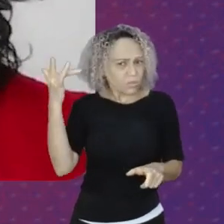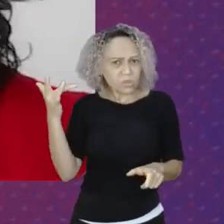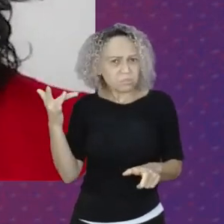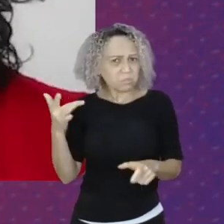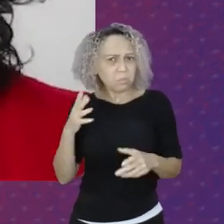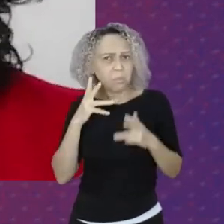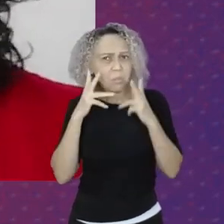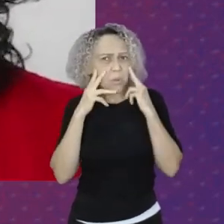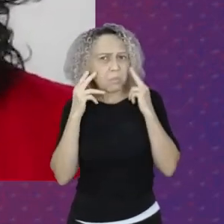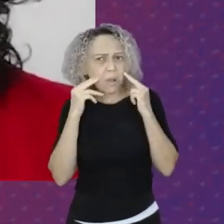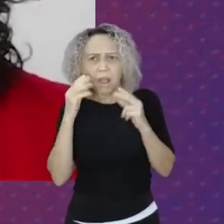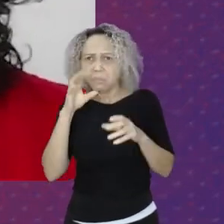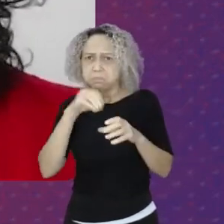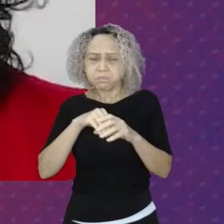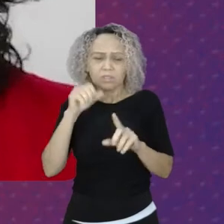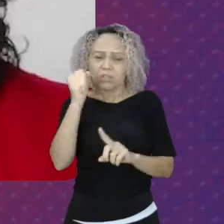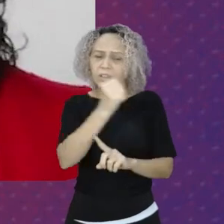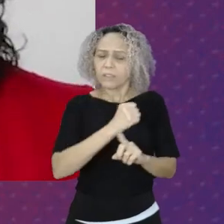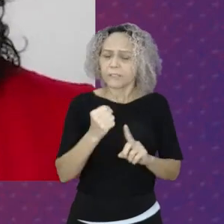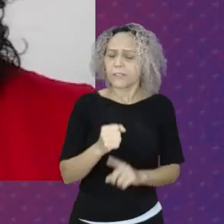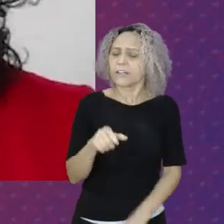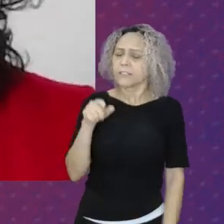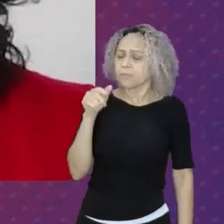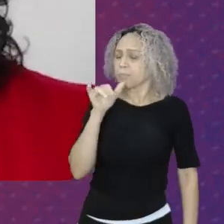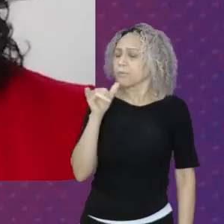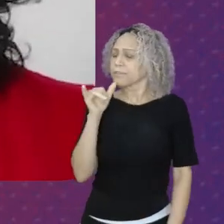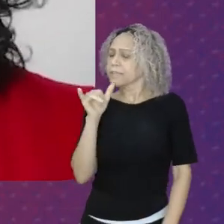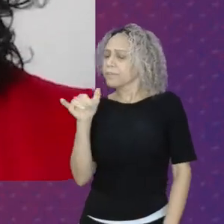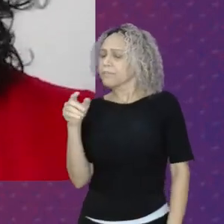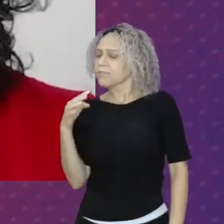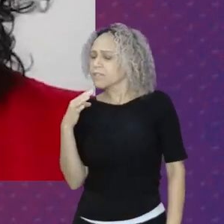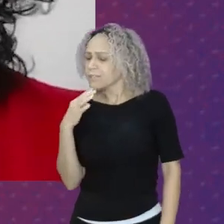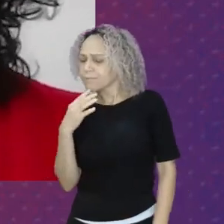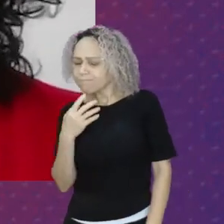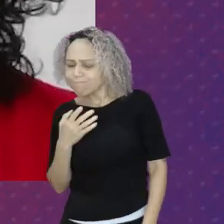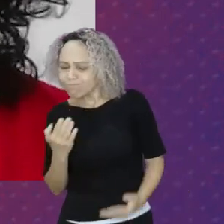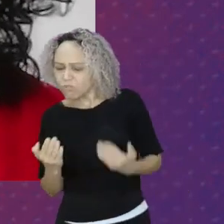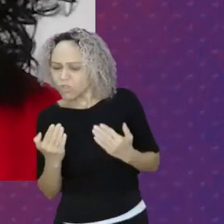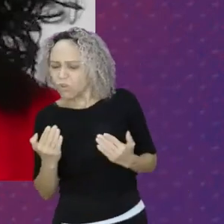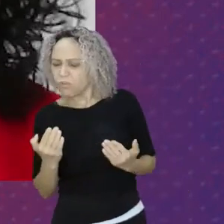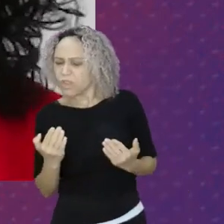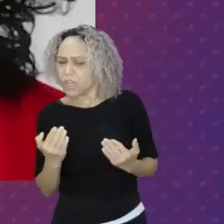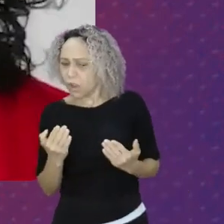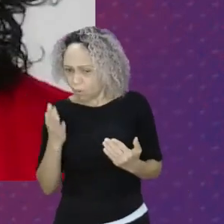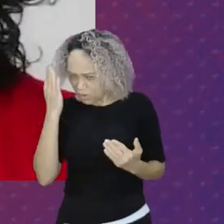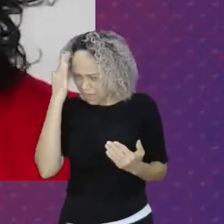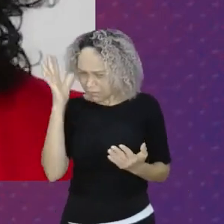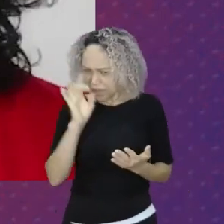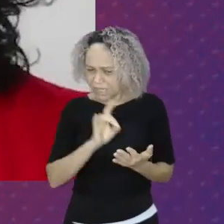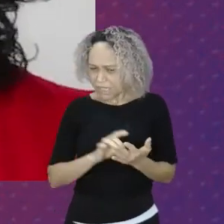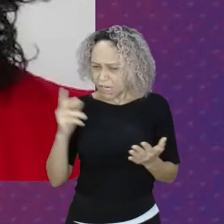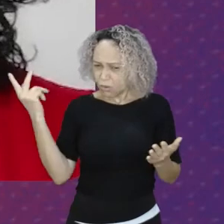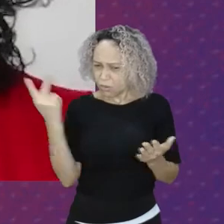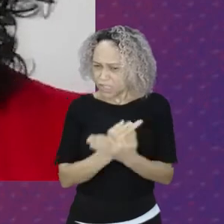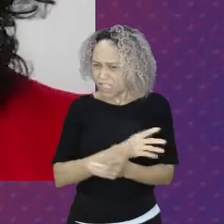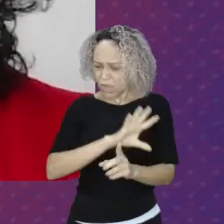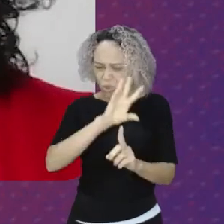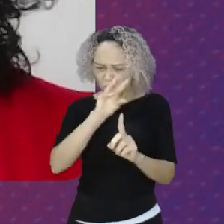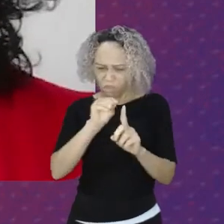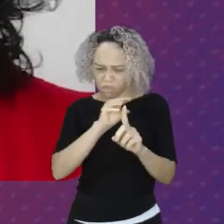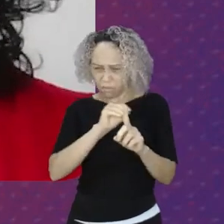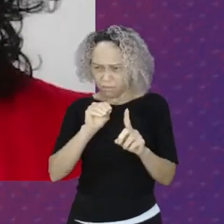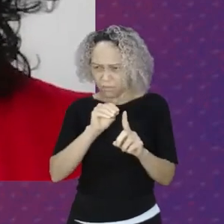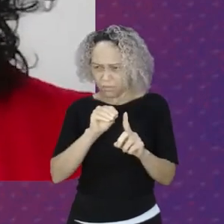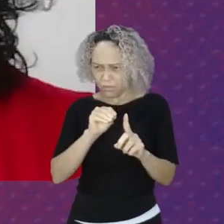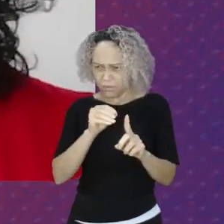denúncia. Um importante veículo de denúncia é o Disque 100. O Disque